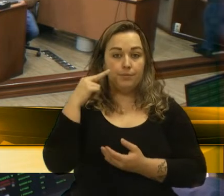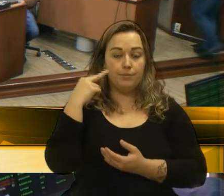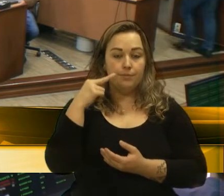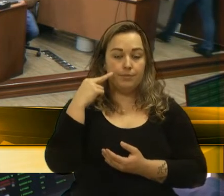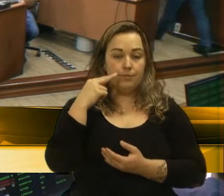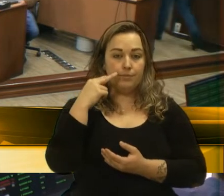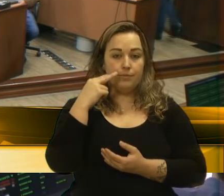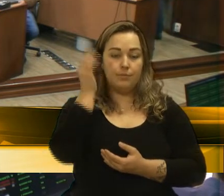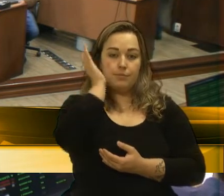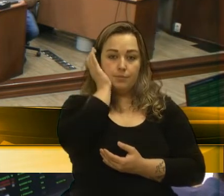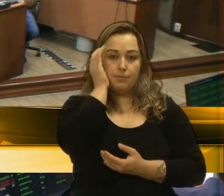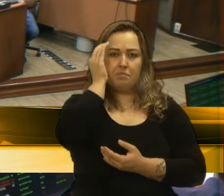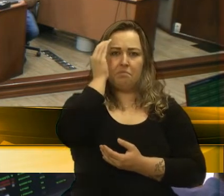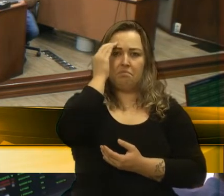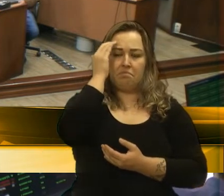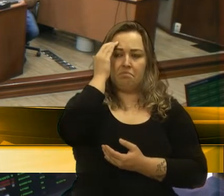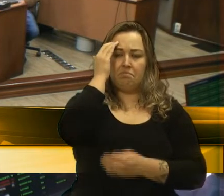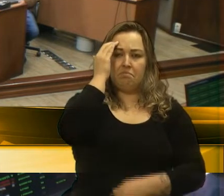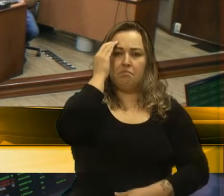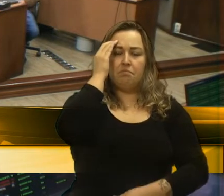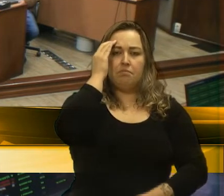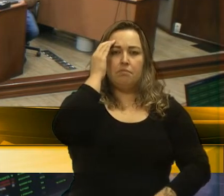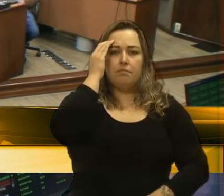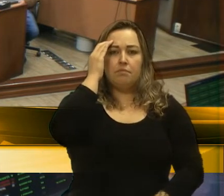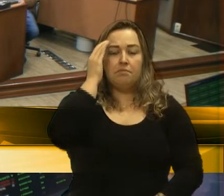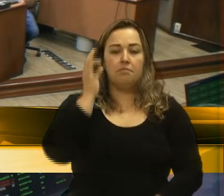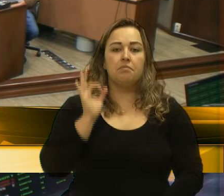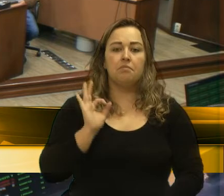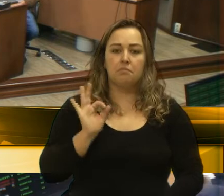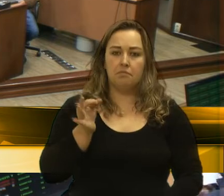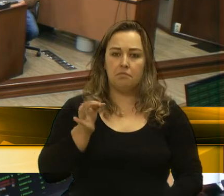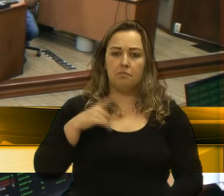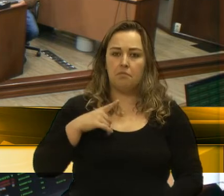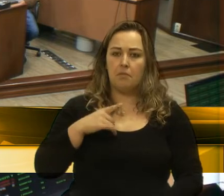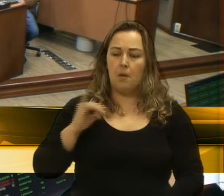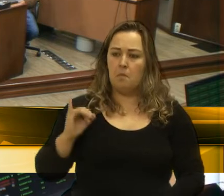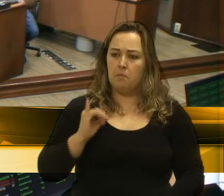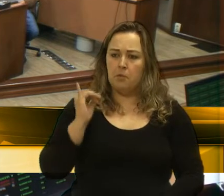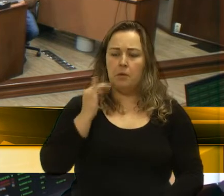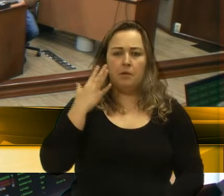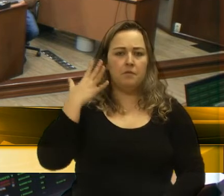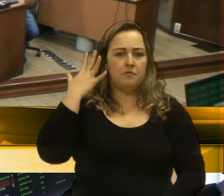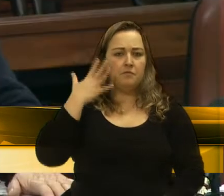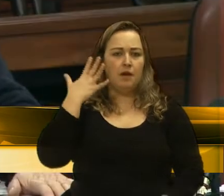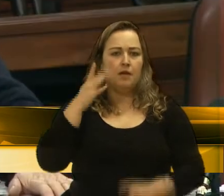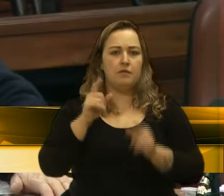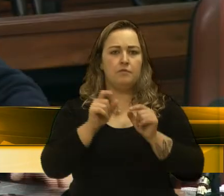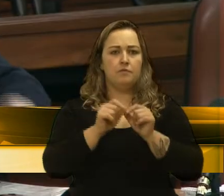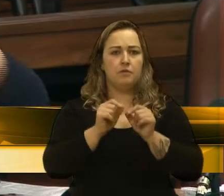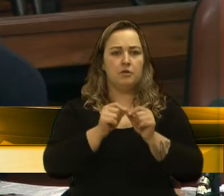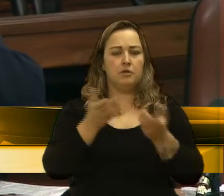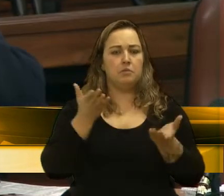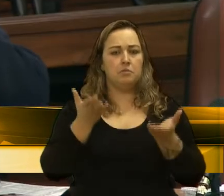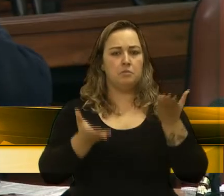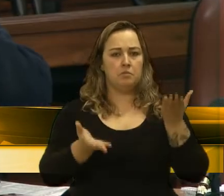que grata iniciativa de Vossa Senhoria fazer essa comparação, né?